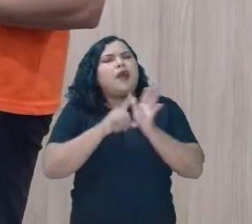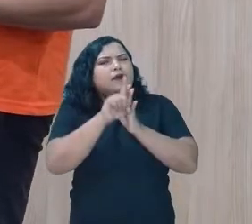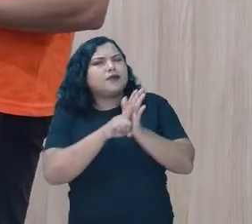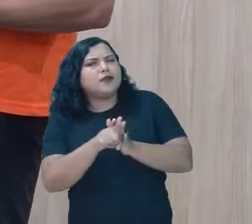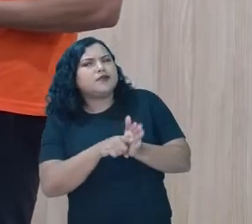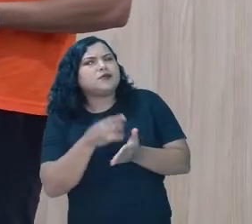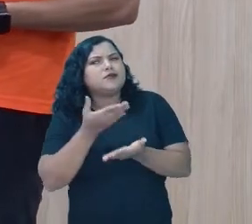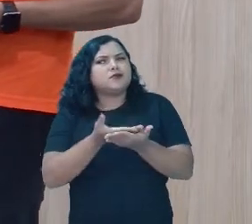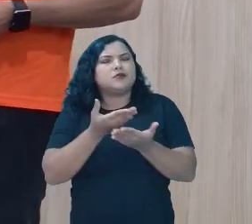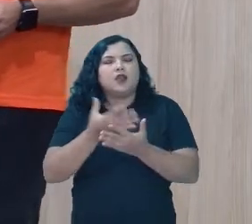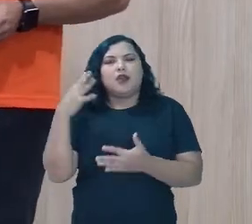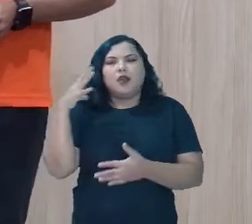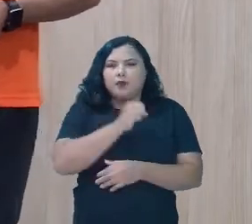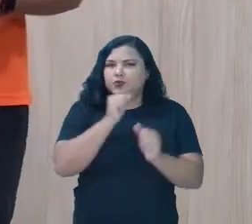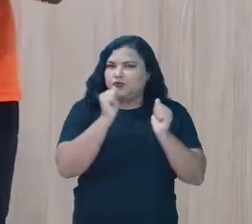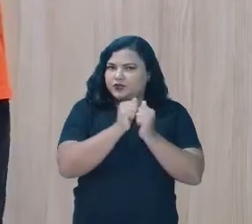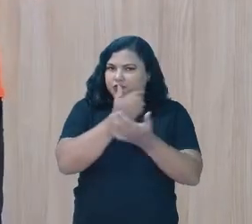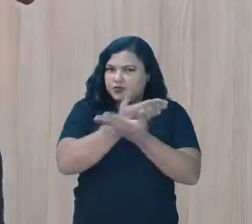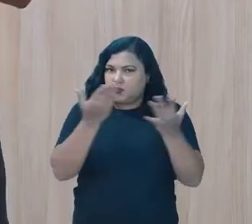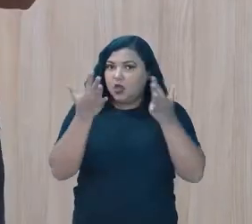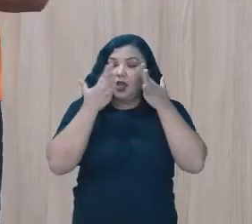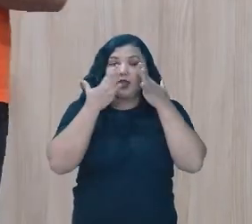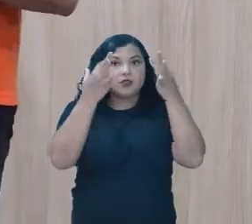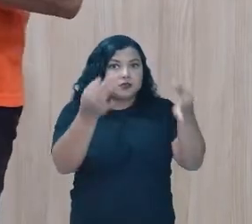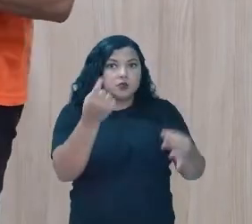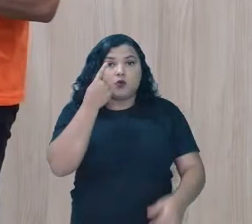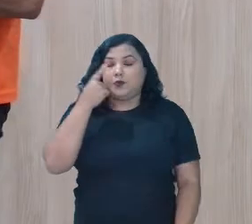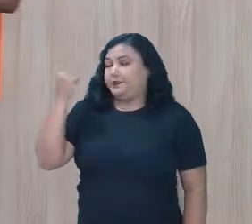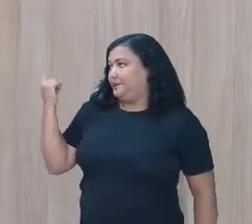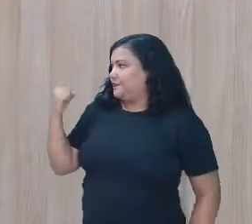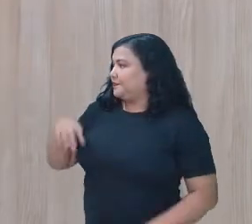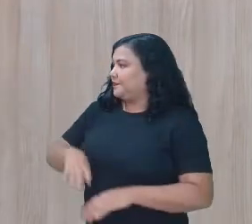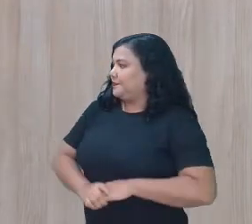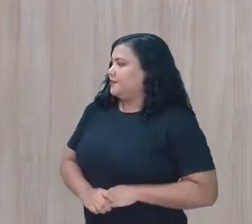análise rapidinho com vocês, tá bom? Então, presta atenção aqui, ó, vê.